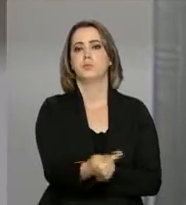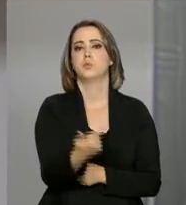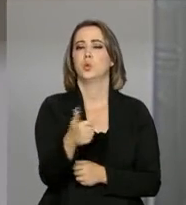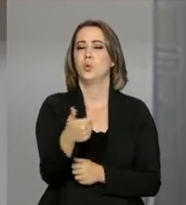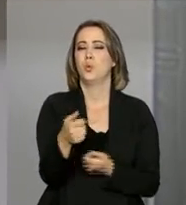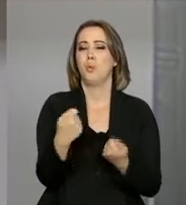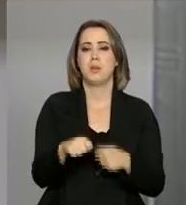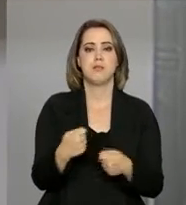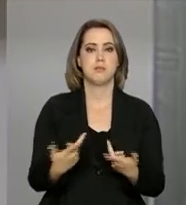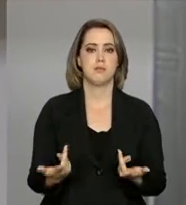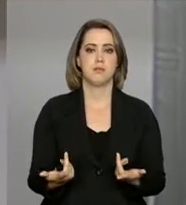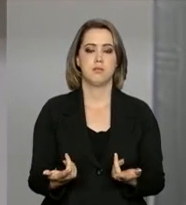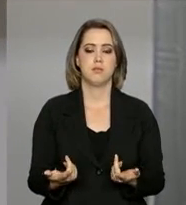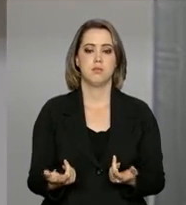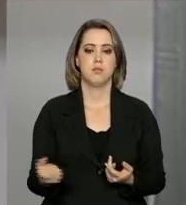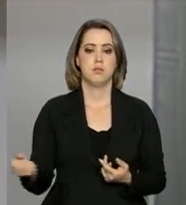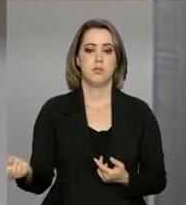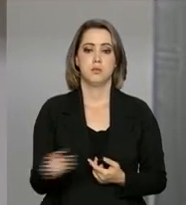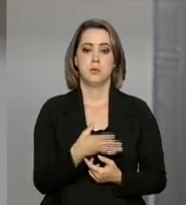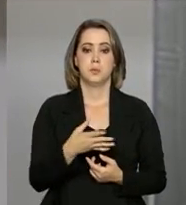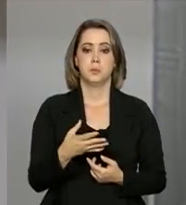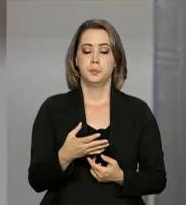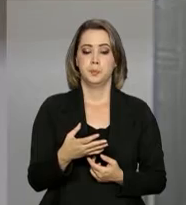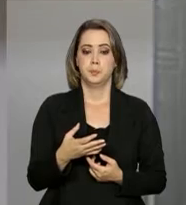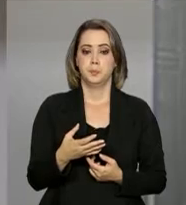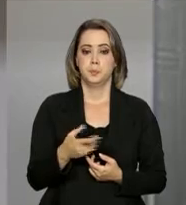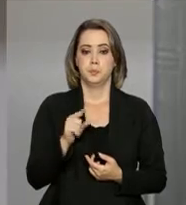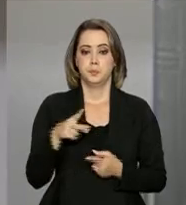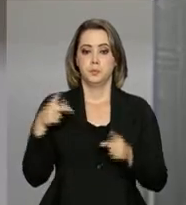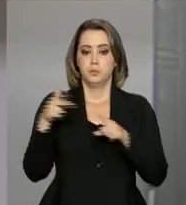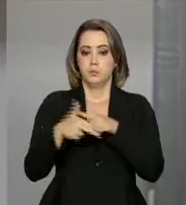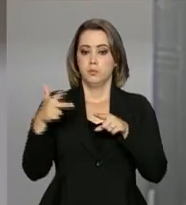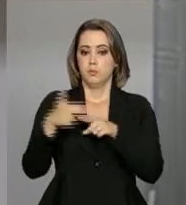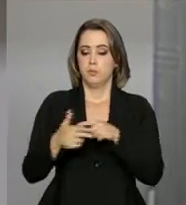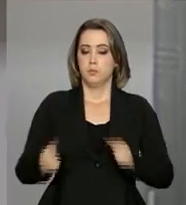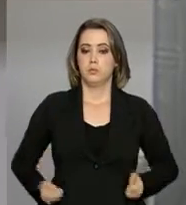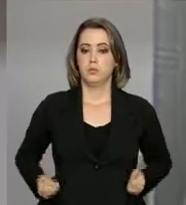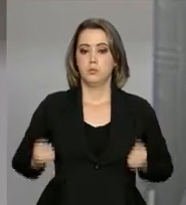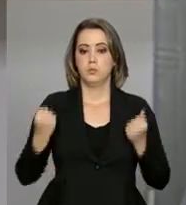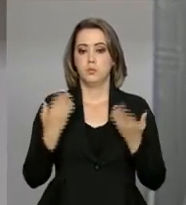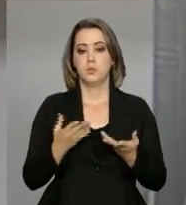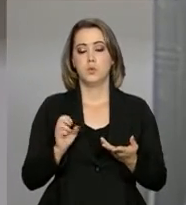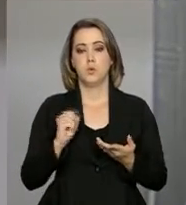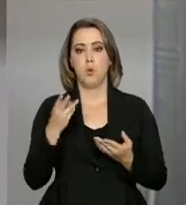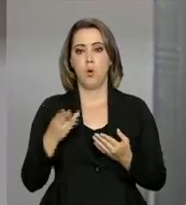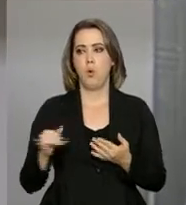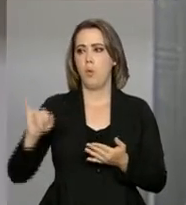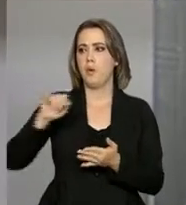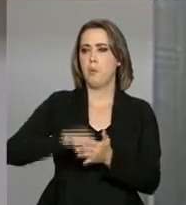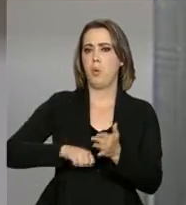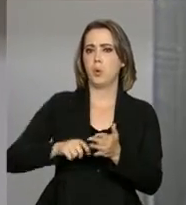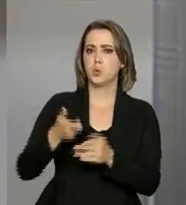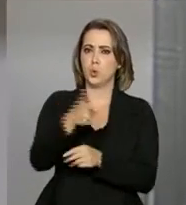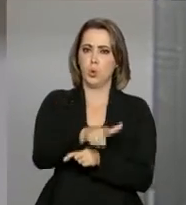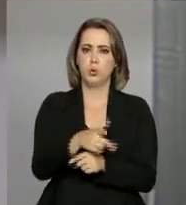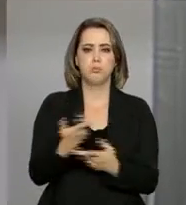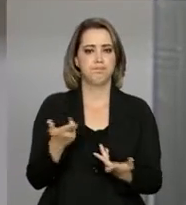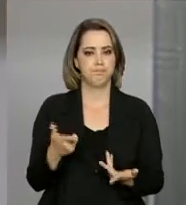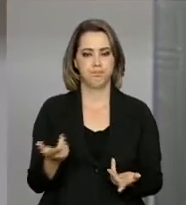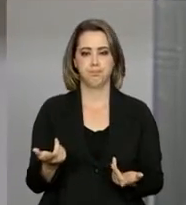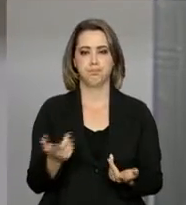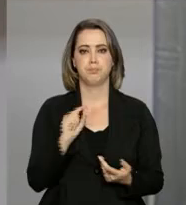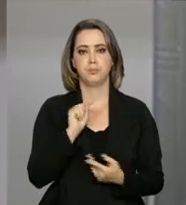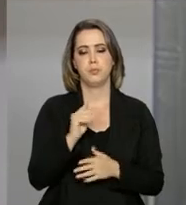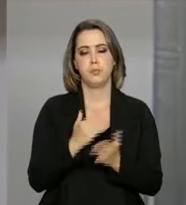necessidade de dizer a esta esse corte de despesa adicional aumento de receita pois bem a partir